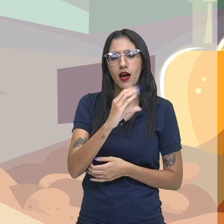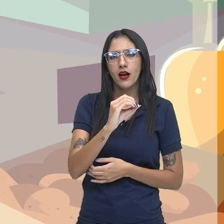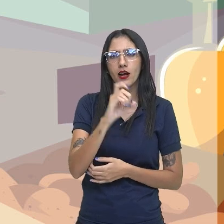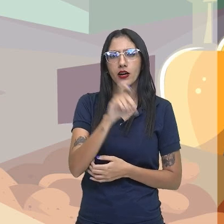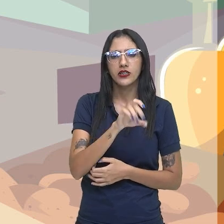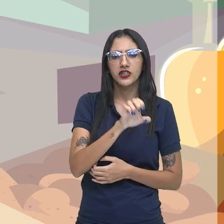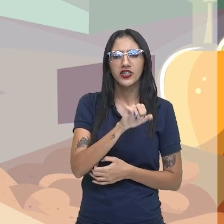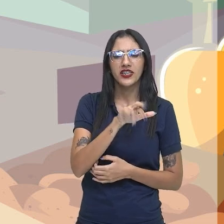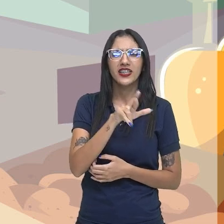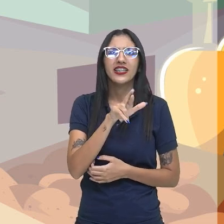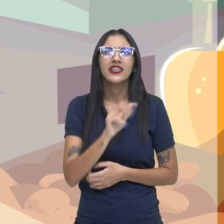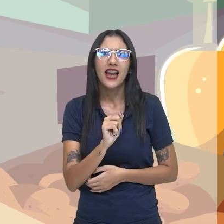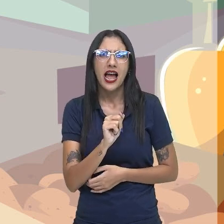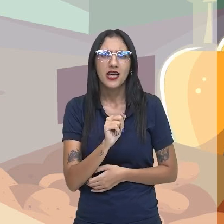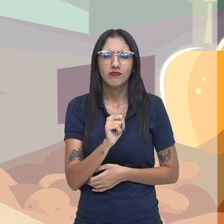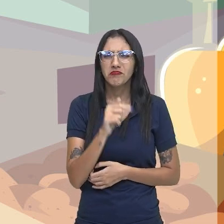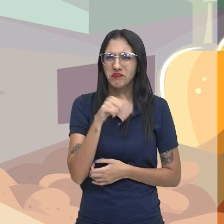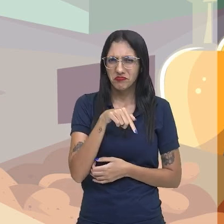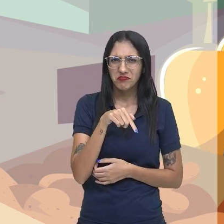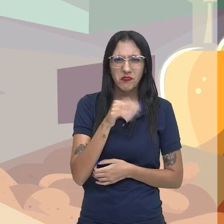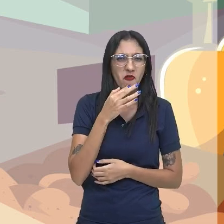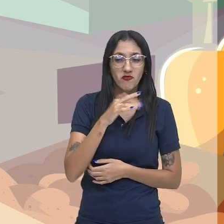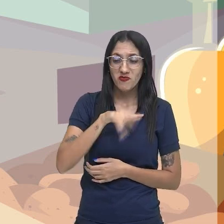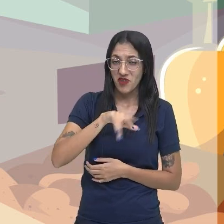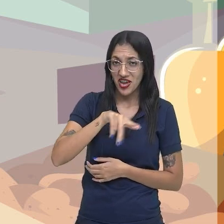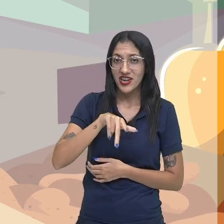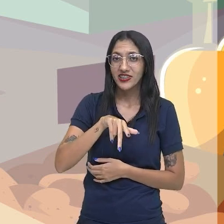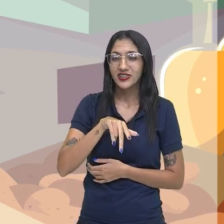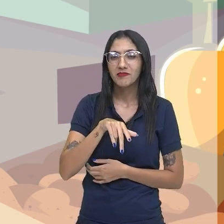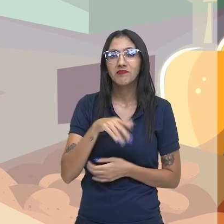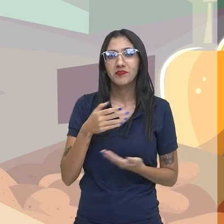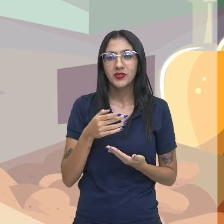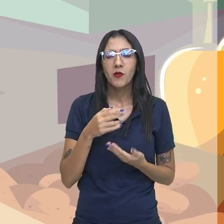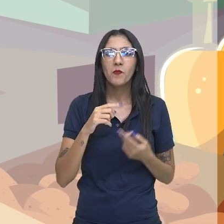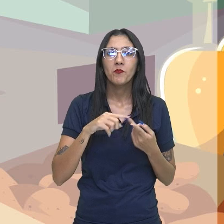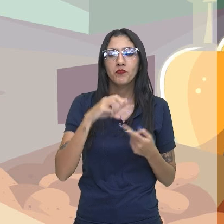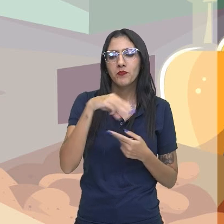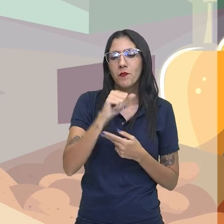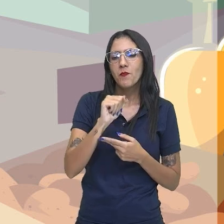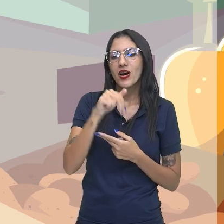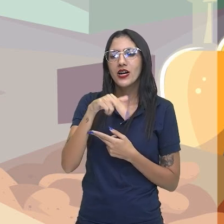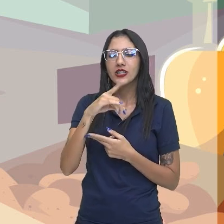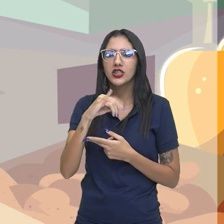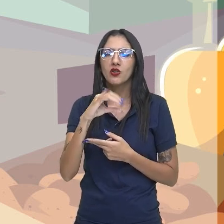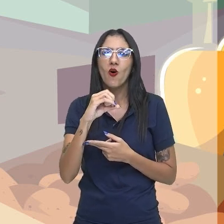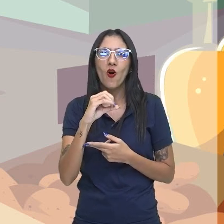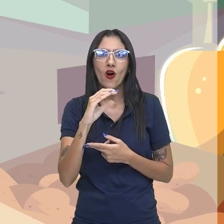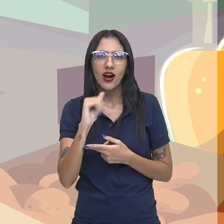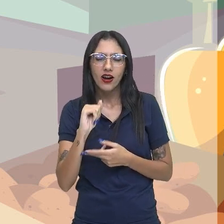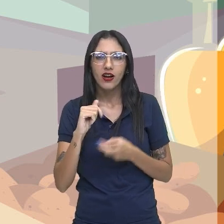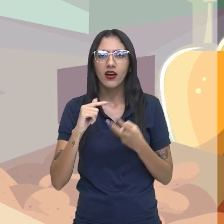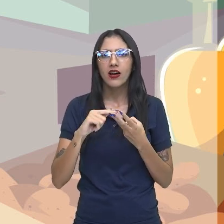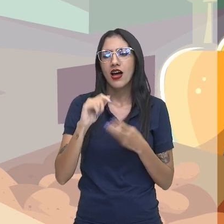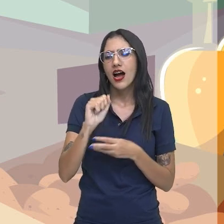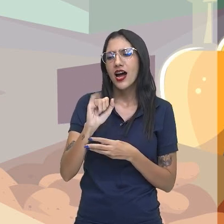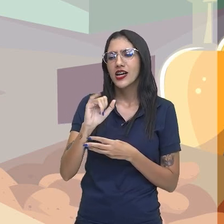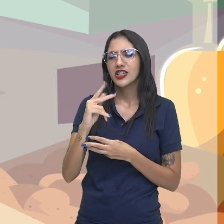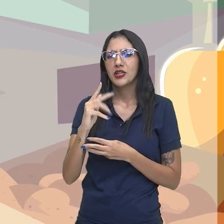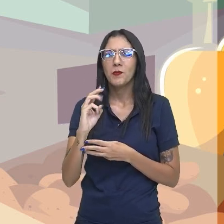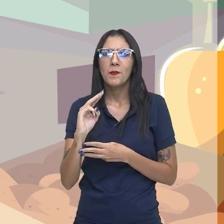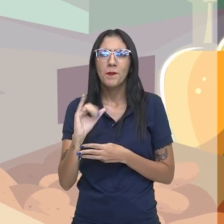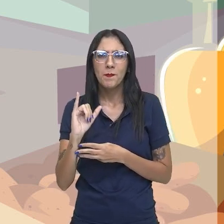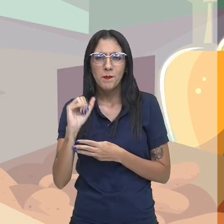é uma fruta, né? Mas eu estou dando exemplo aqui da macaxeira, mandioca, aipim, né? Que são